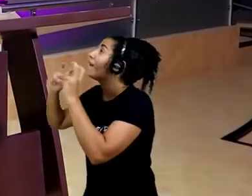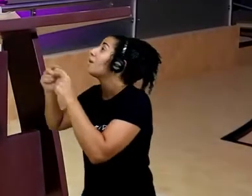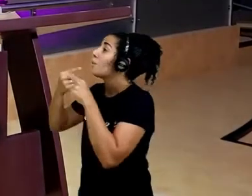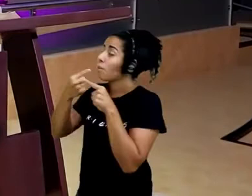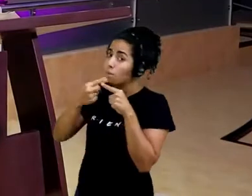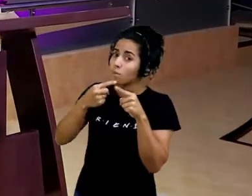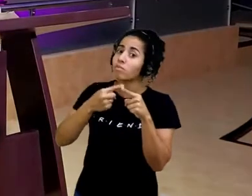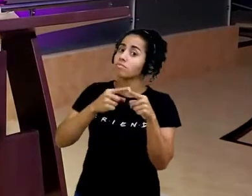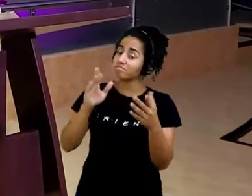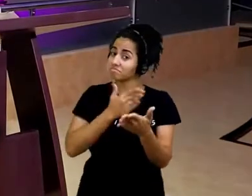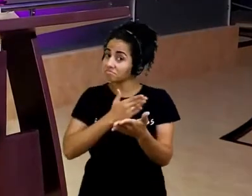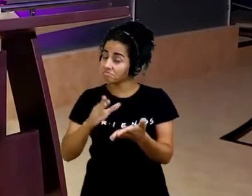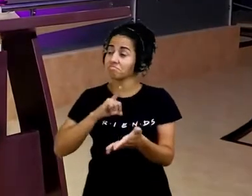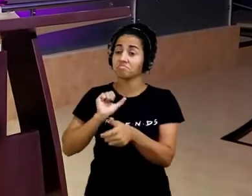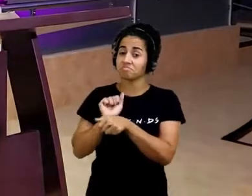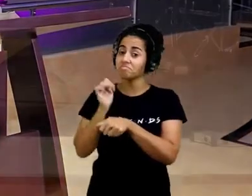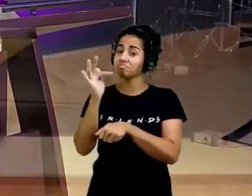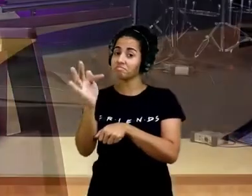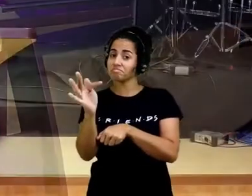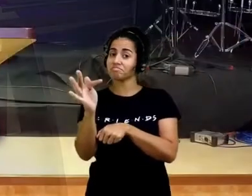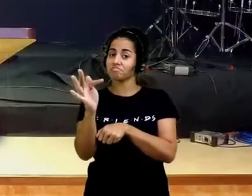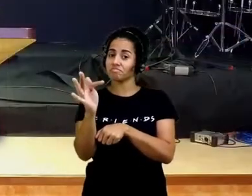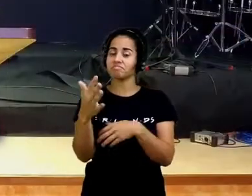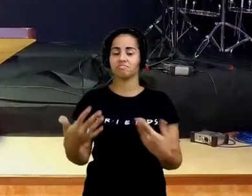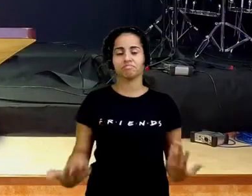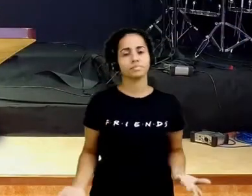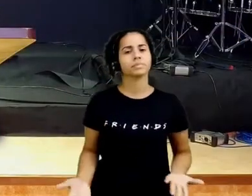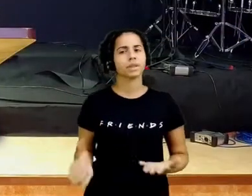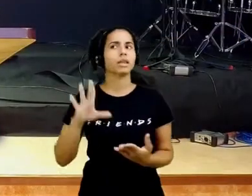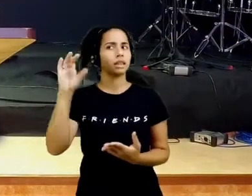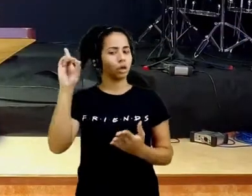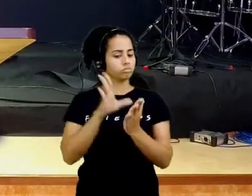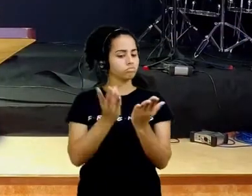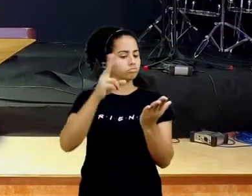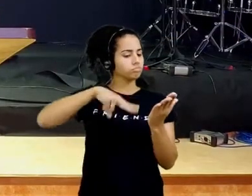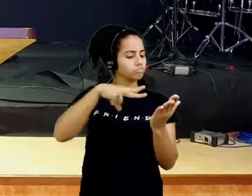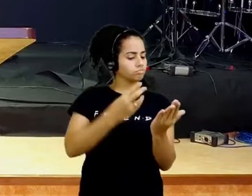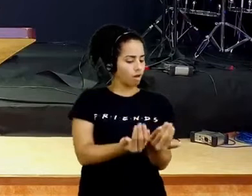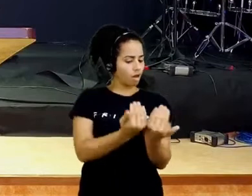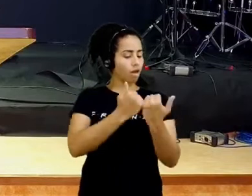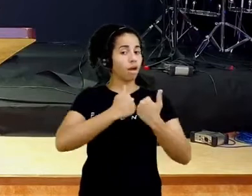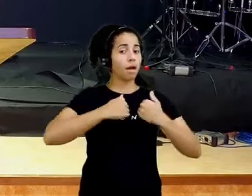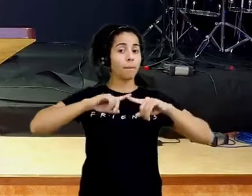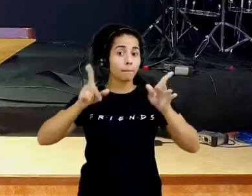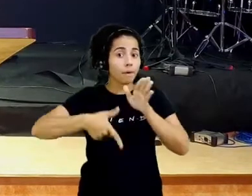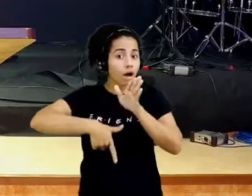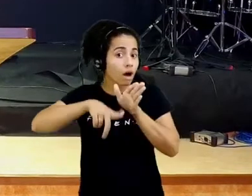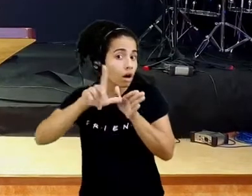haja esperança. Que Deus aplique a sua palavra lida em nossos corações, mas antes da